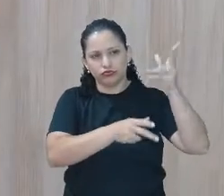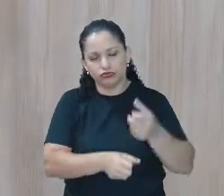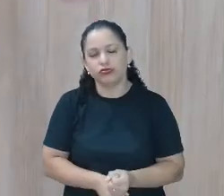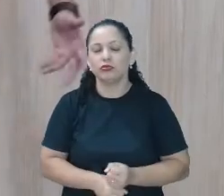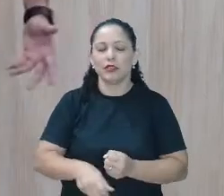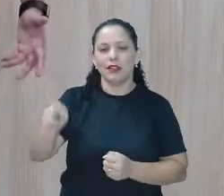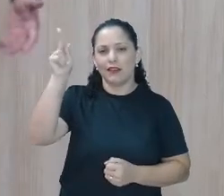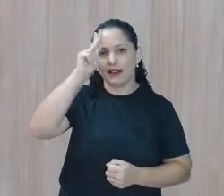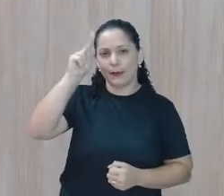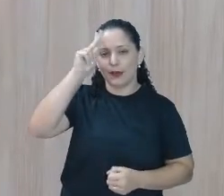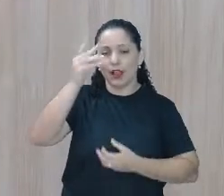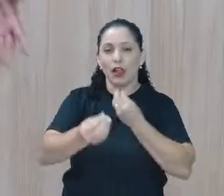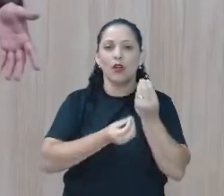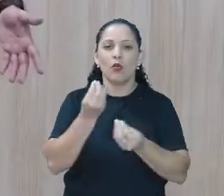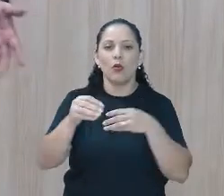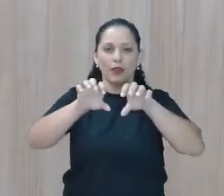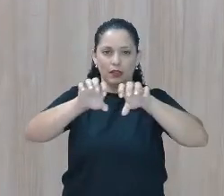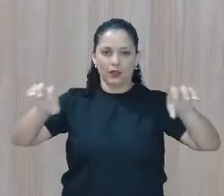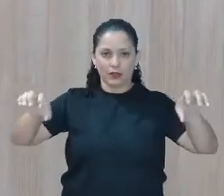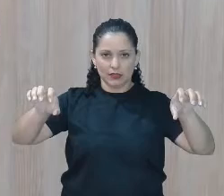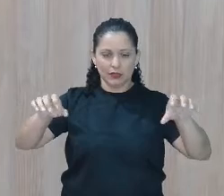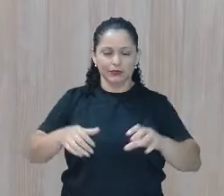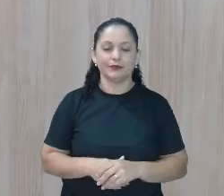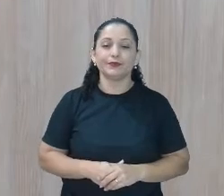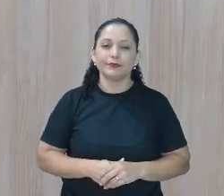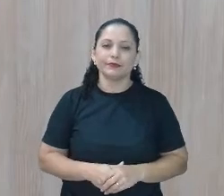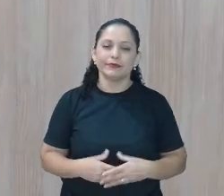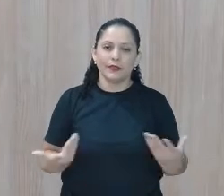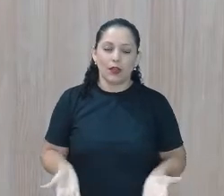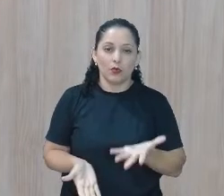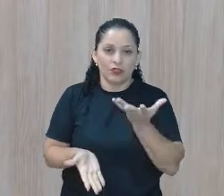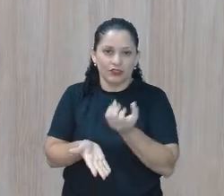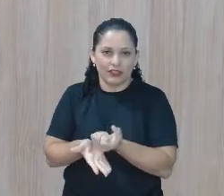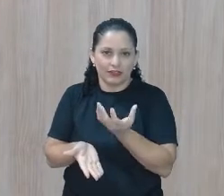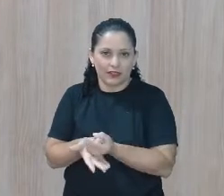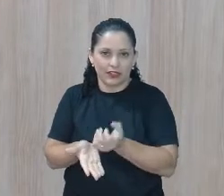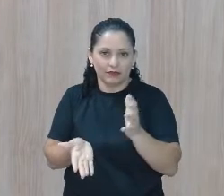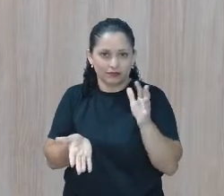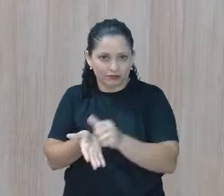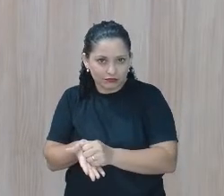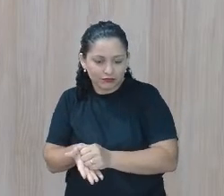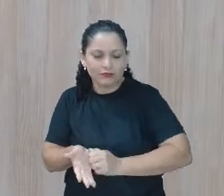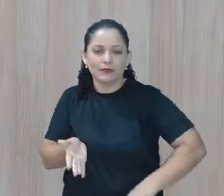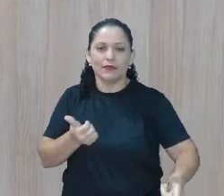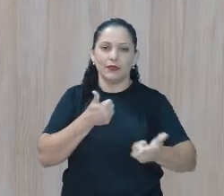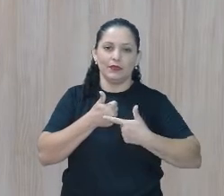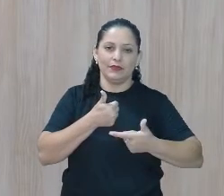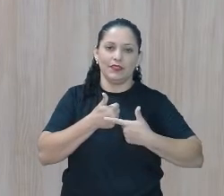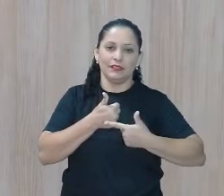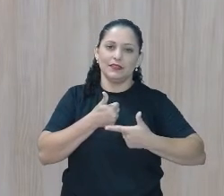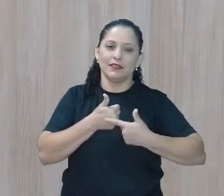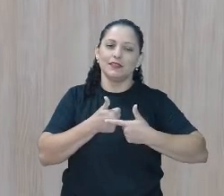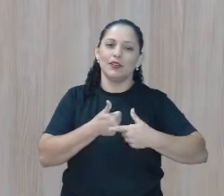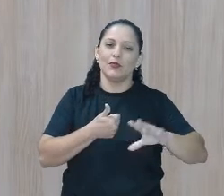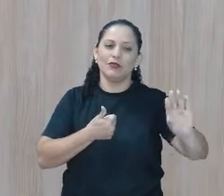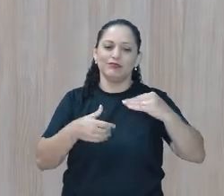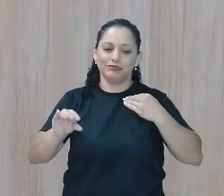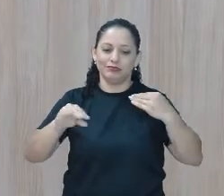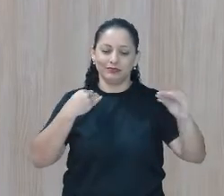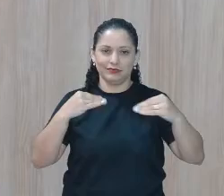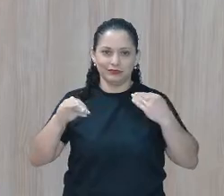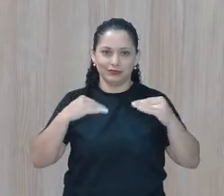ideia de equação. Então não deixa de se inscrever no nosso canal e ativar as notificações para que você fique por dentro aí